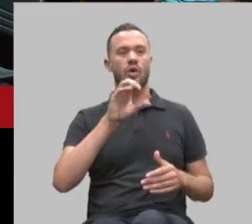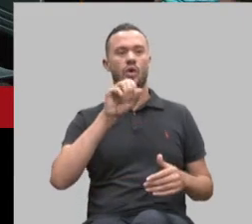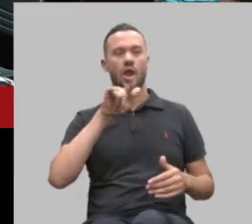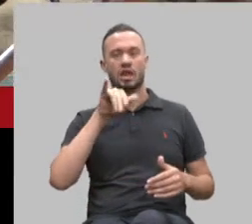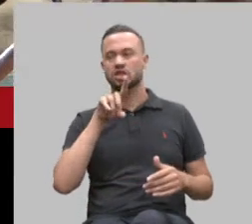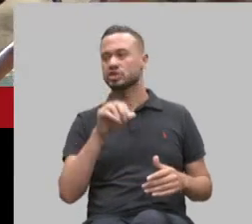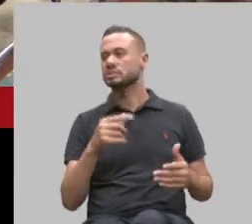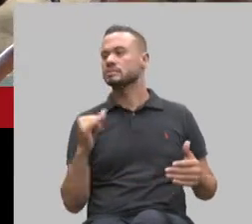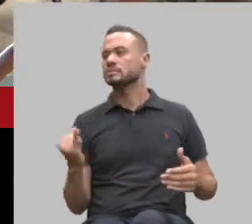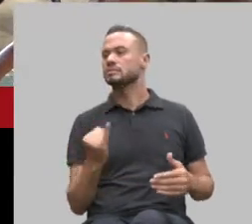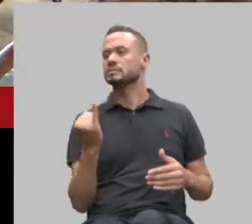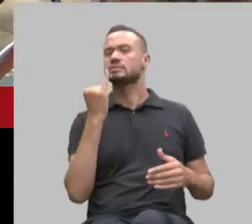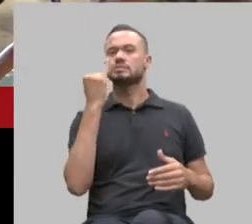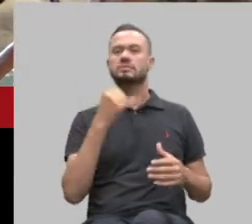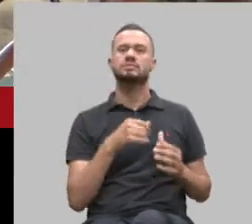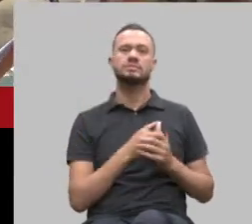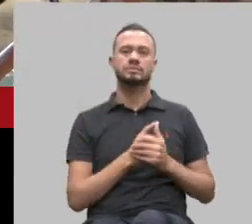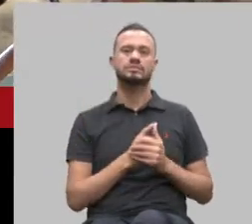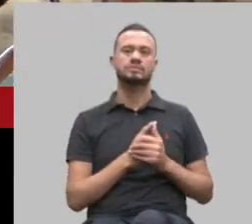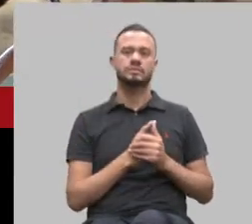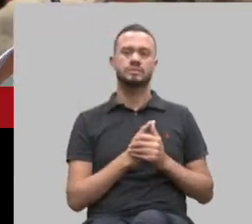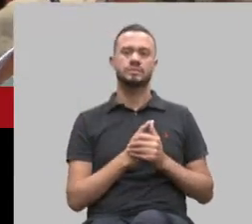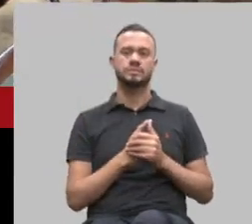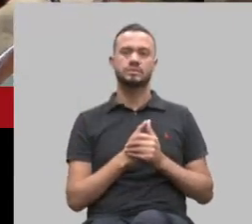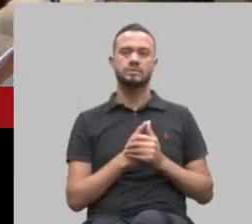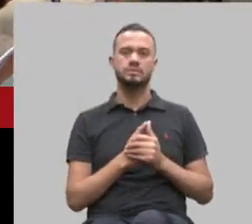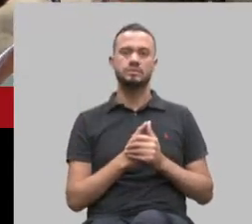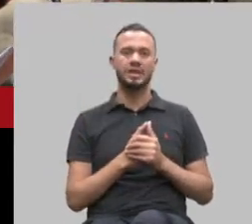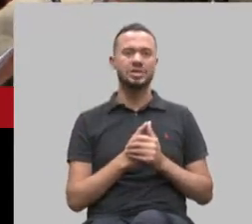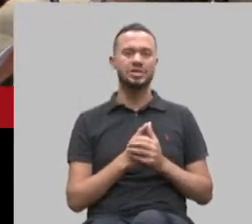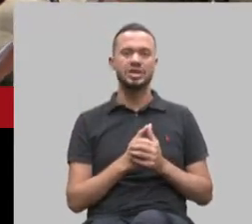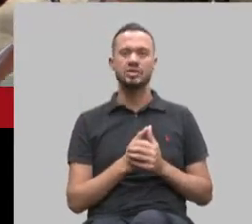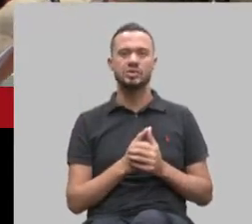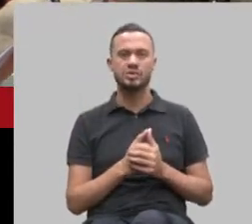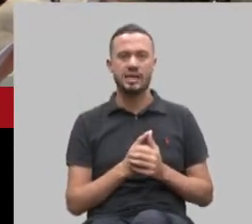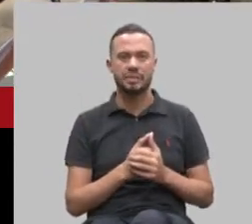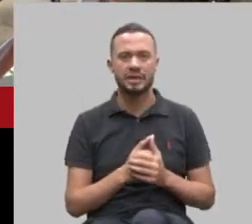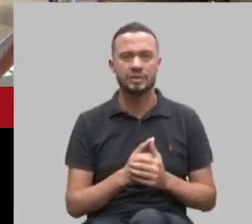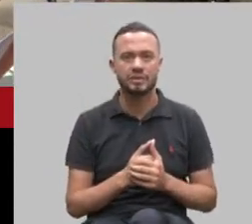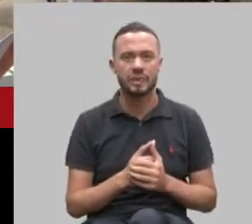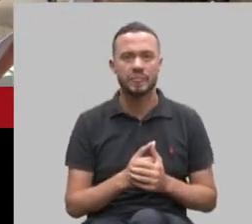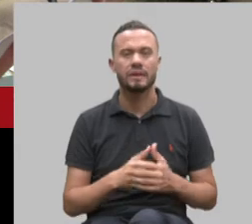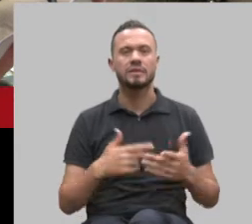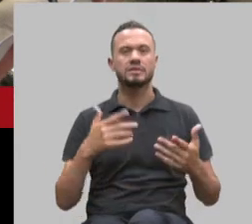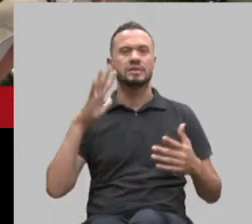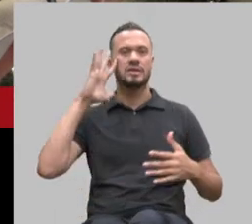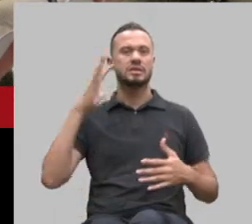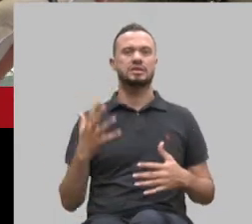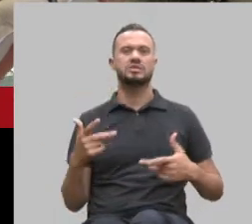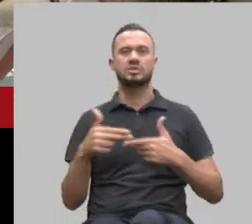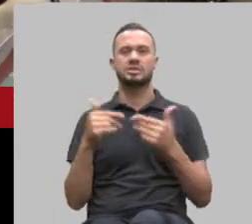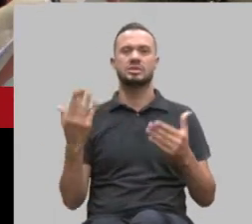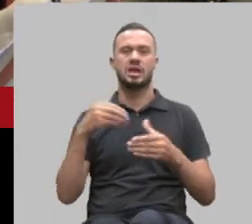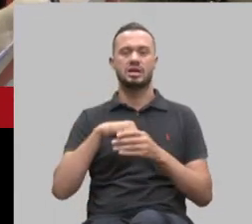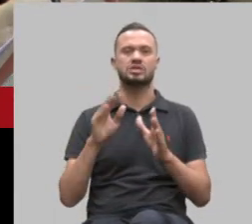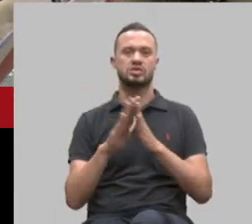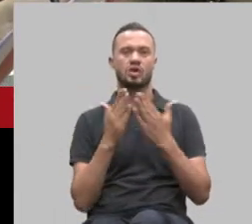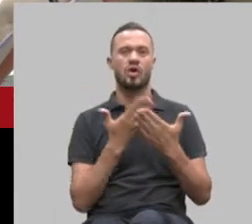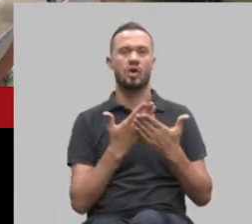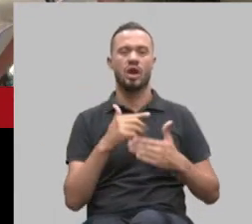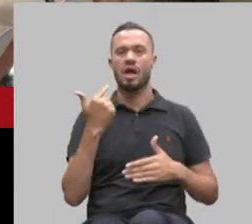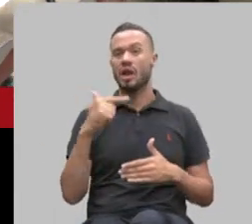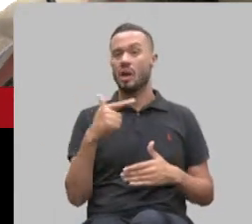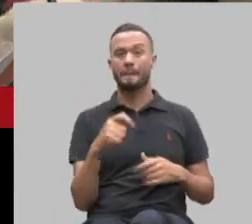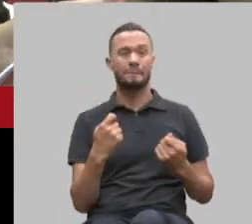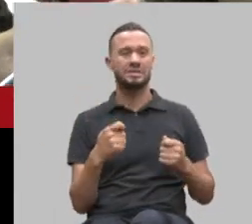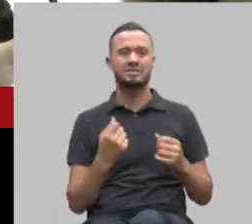instrumento de deação e representa dade nos processos de tomada de decisões nas escolas então não há por que criar um